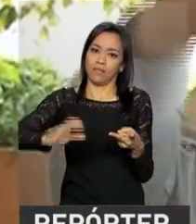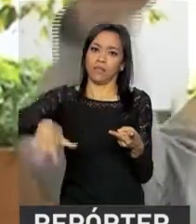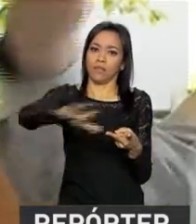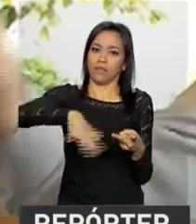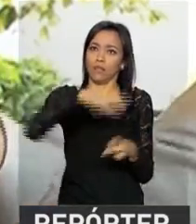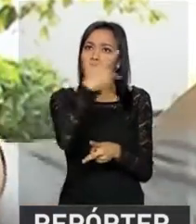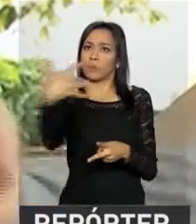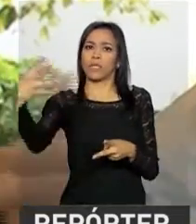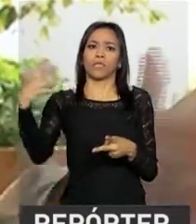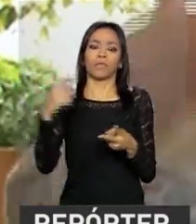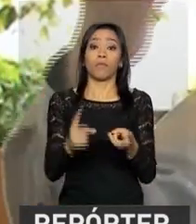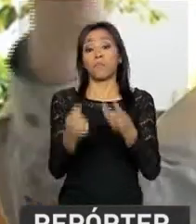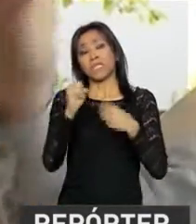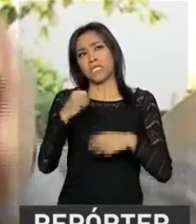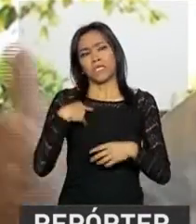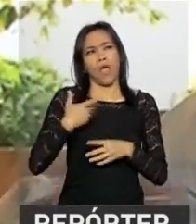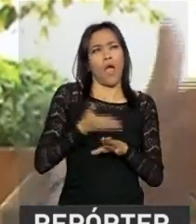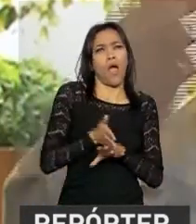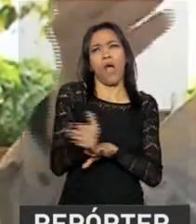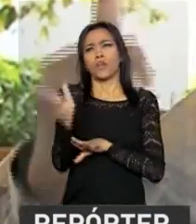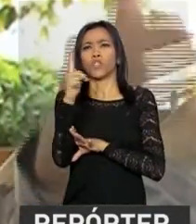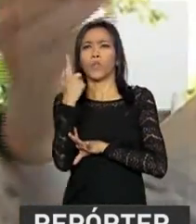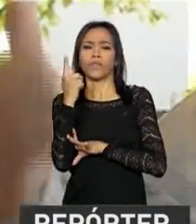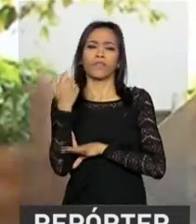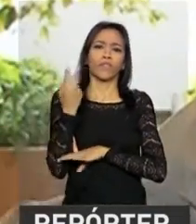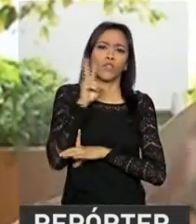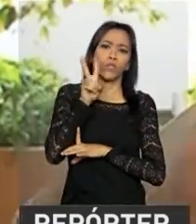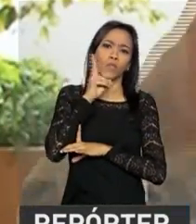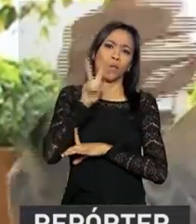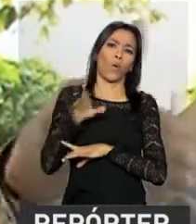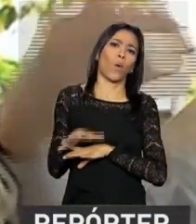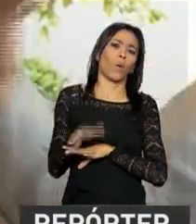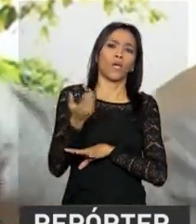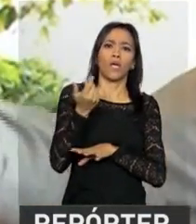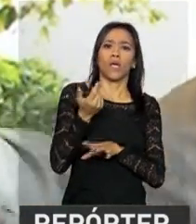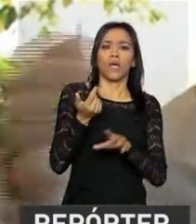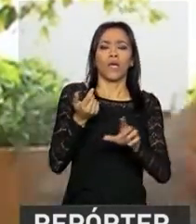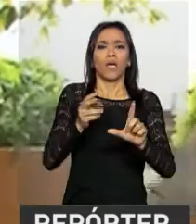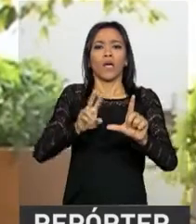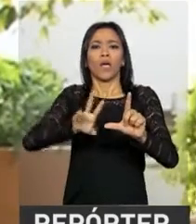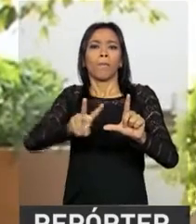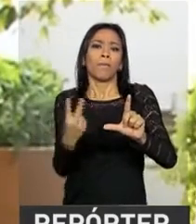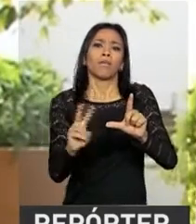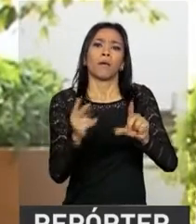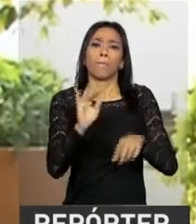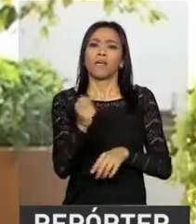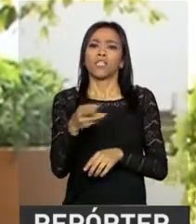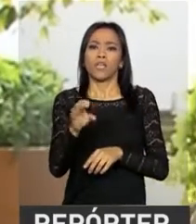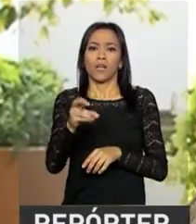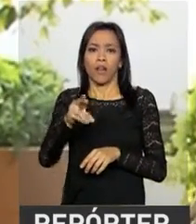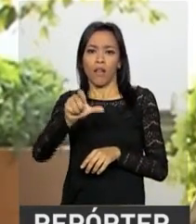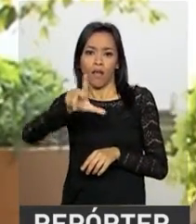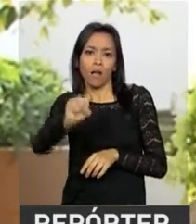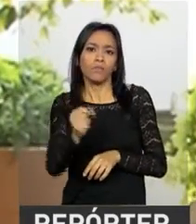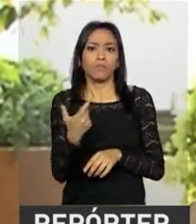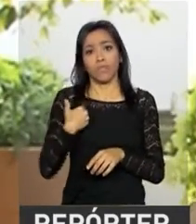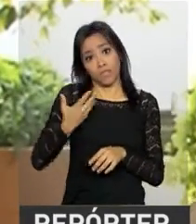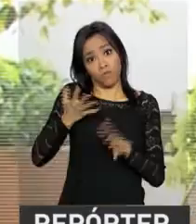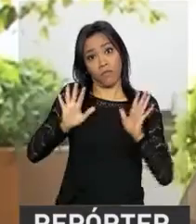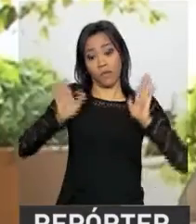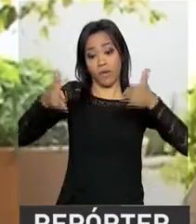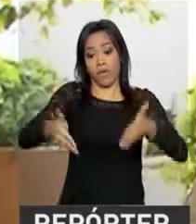da geografia da história dos bacharelados das ciências sociais ele vai mais para a área das